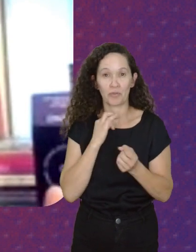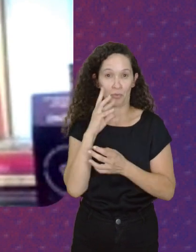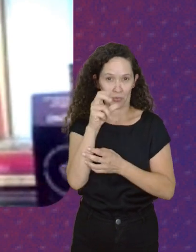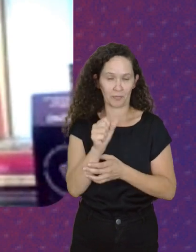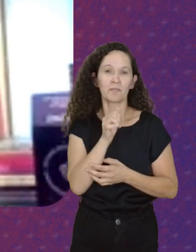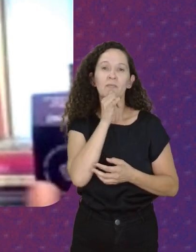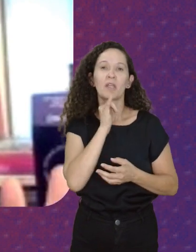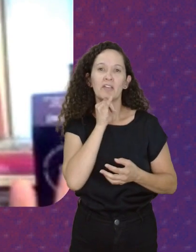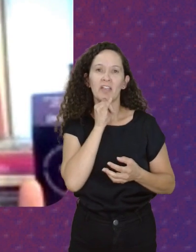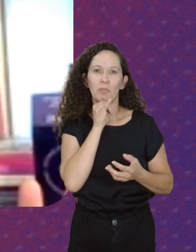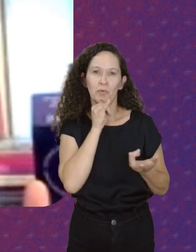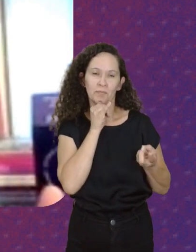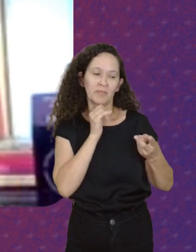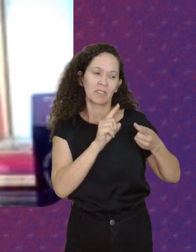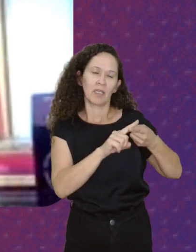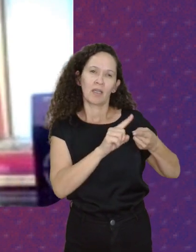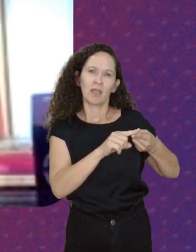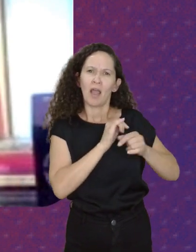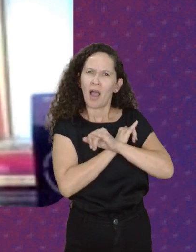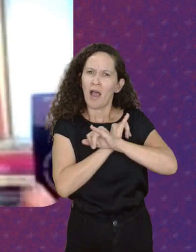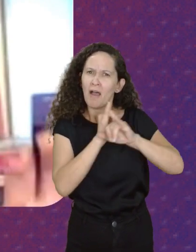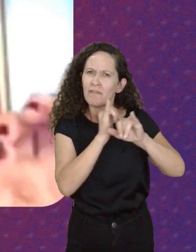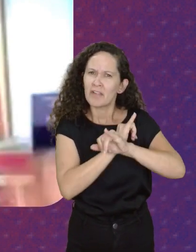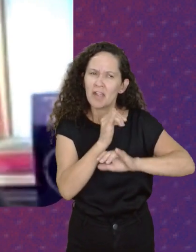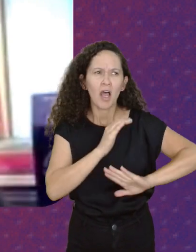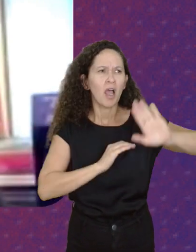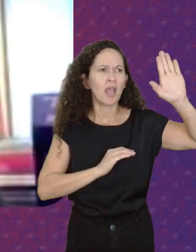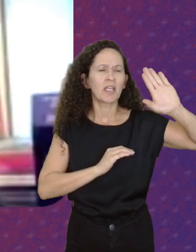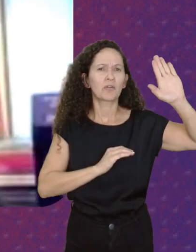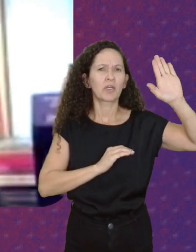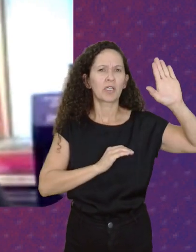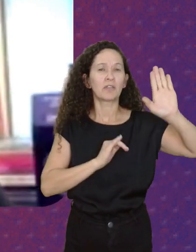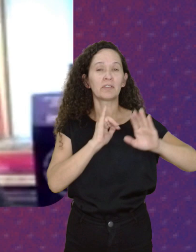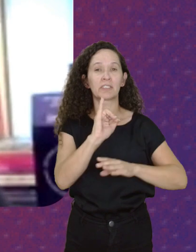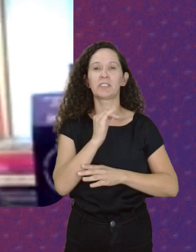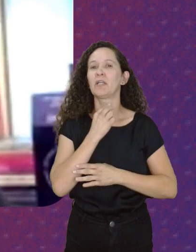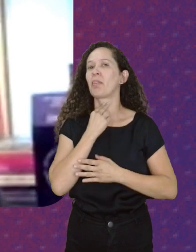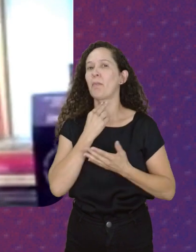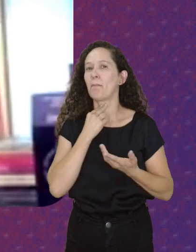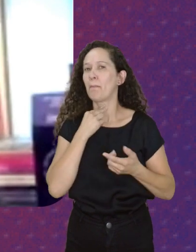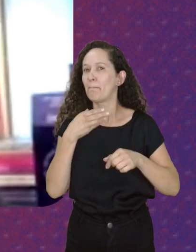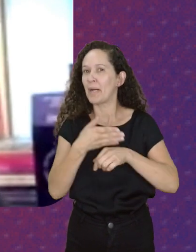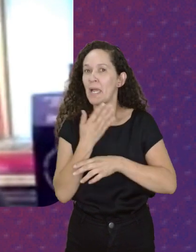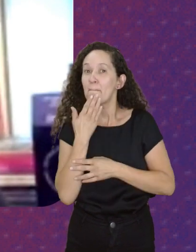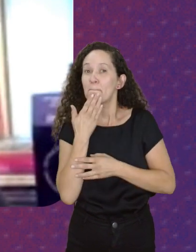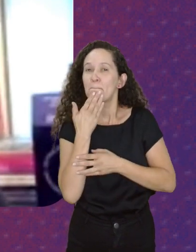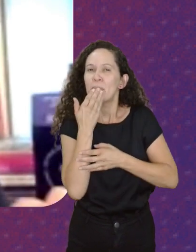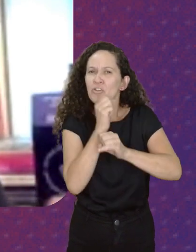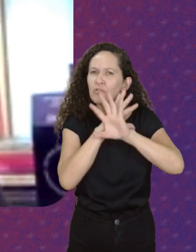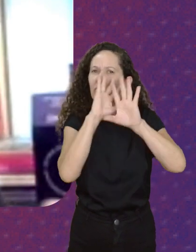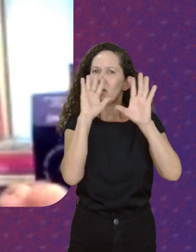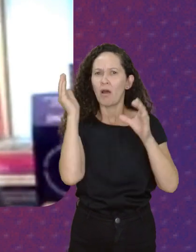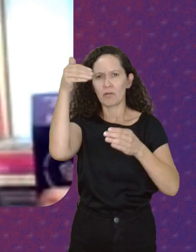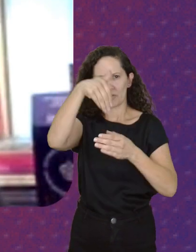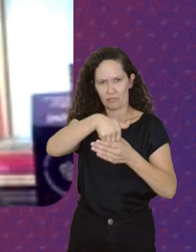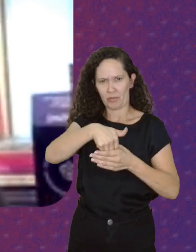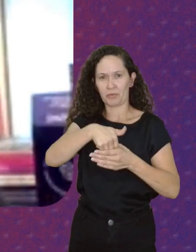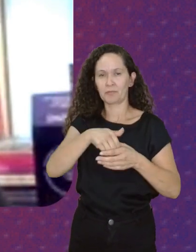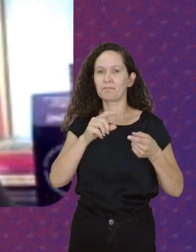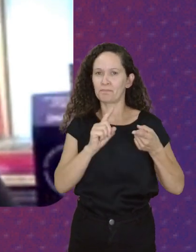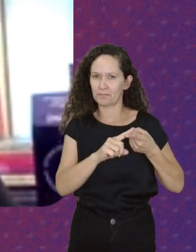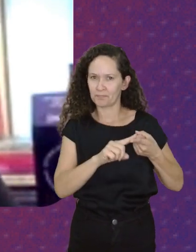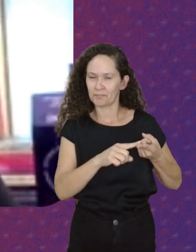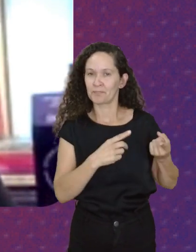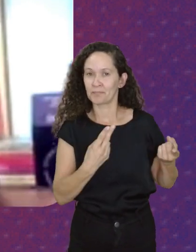que não configuram propaganda eleitoral antecipada, desde que não envolvam pedido explícito de voto, os seguintes atos,